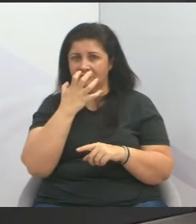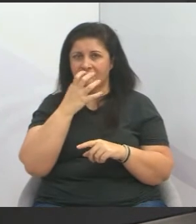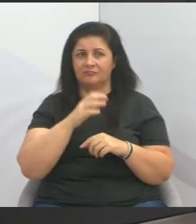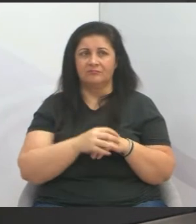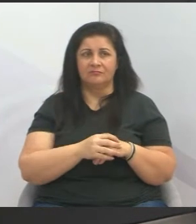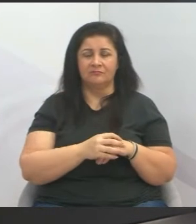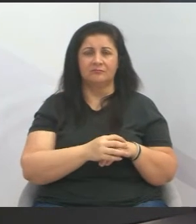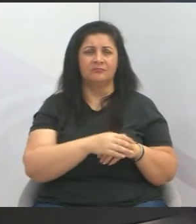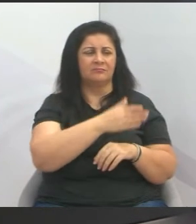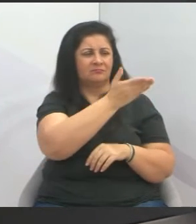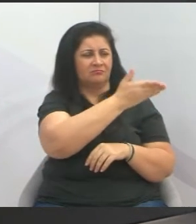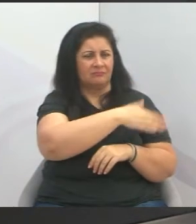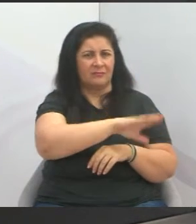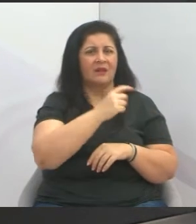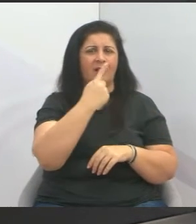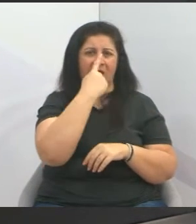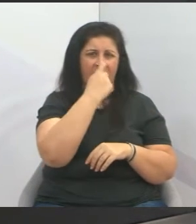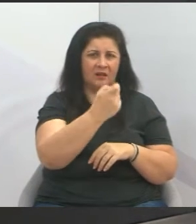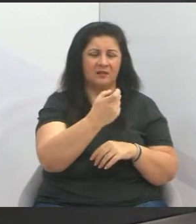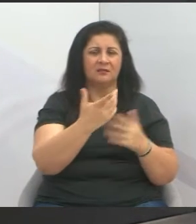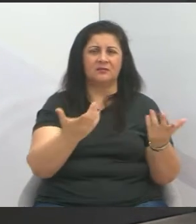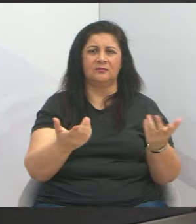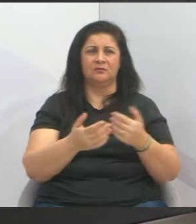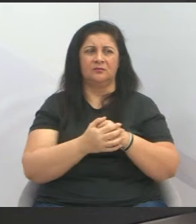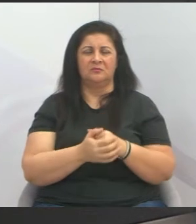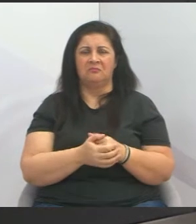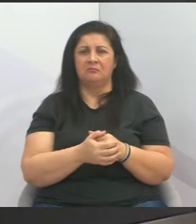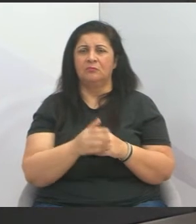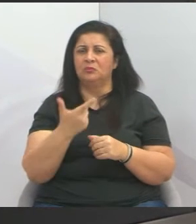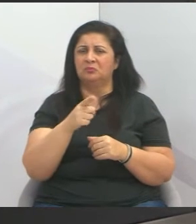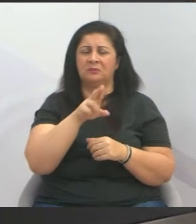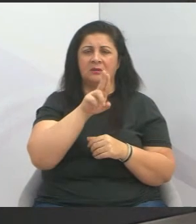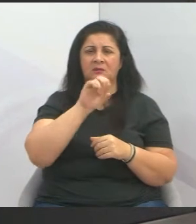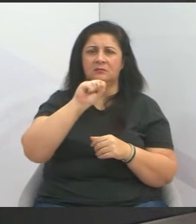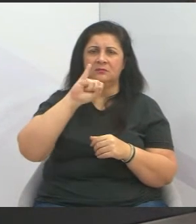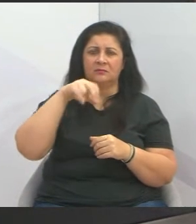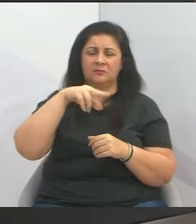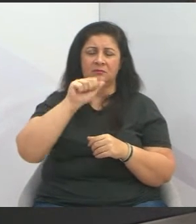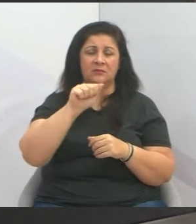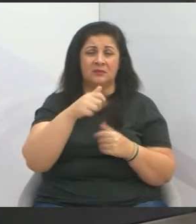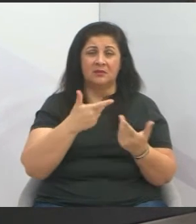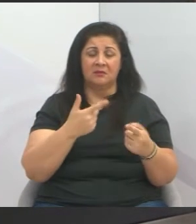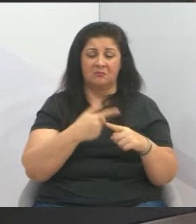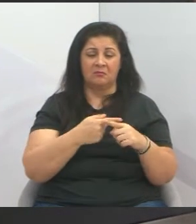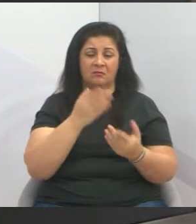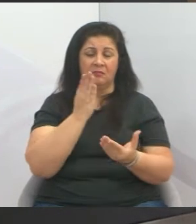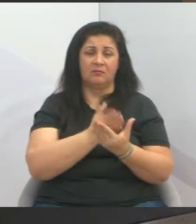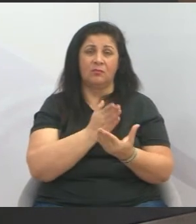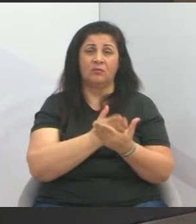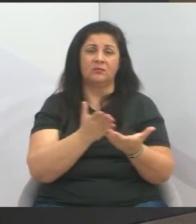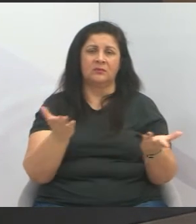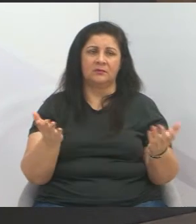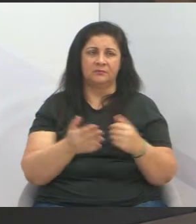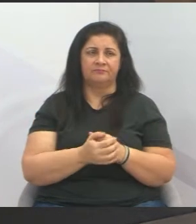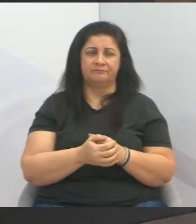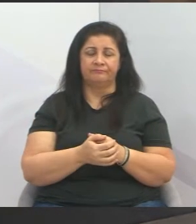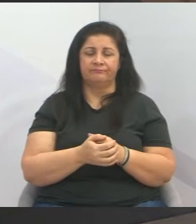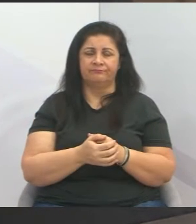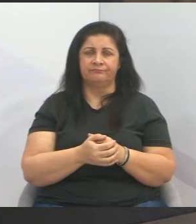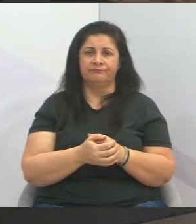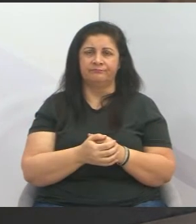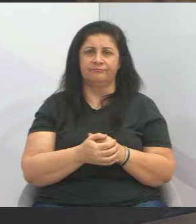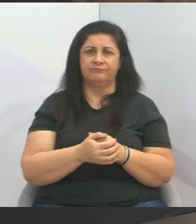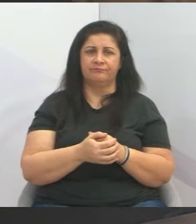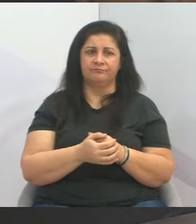do aterro sanitário pela usina de biodigestor um na nossa cidade Esse contrato com a empresa ambiental fica aí o meu